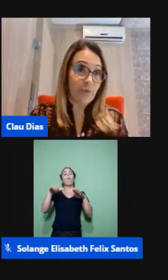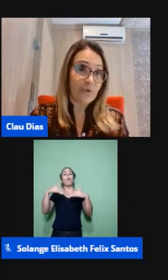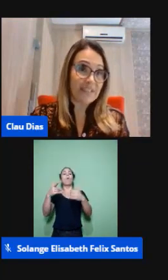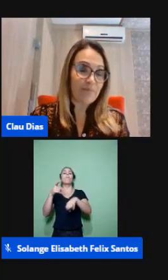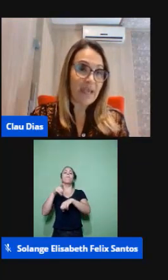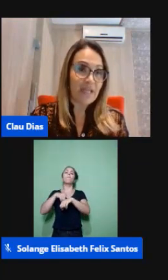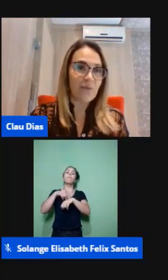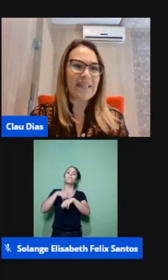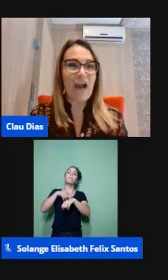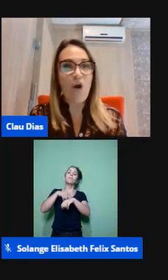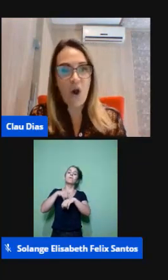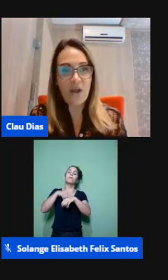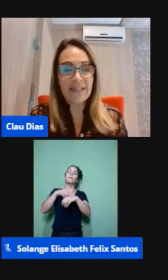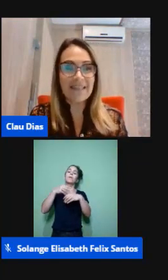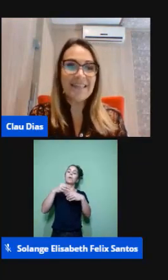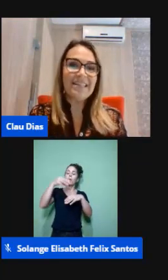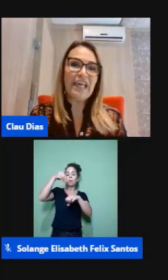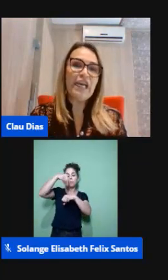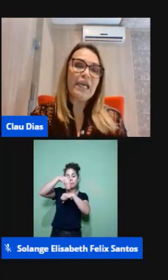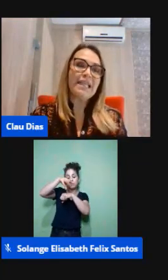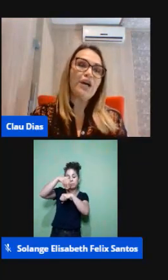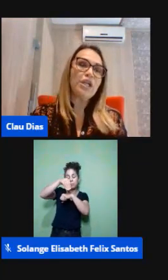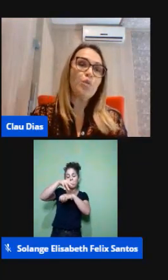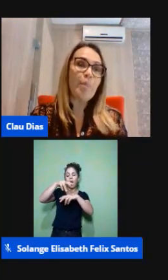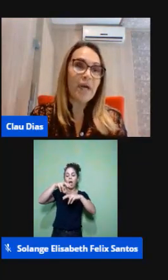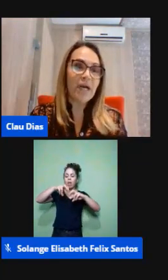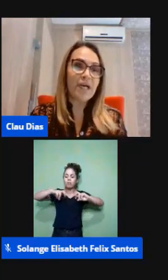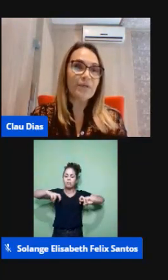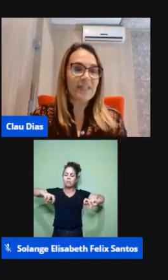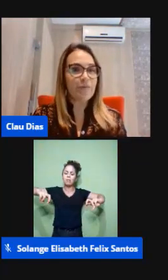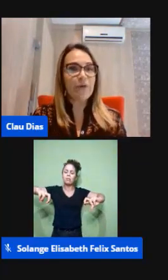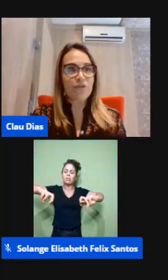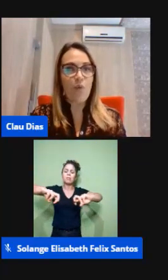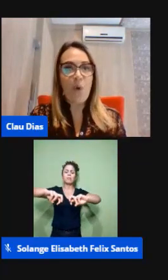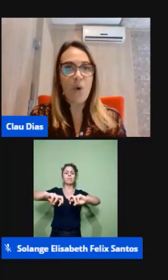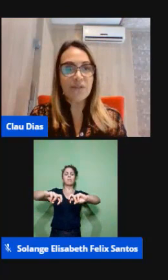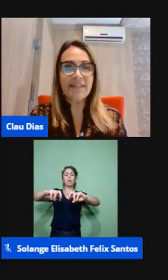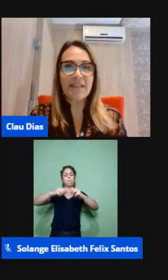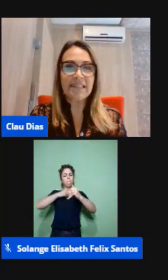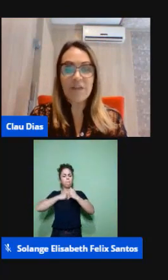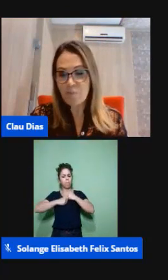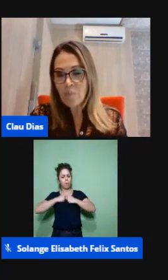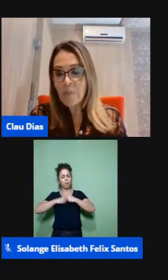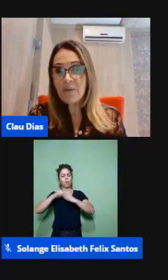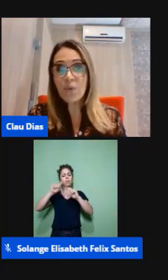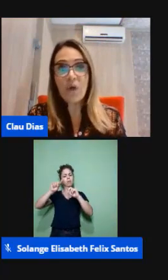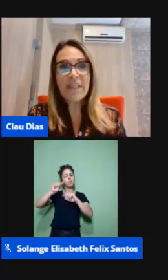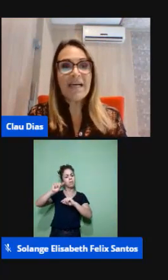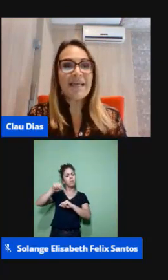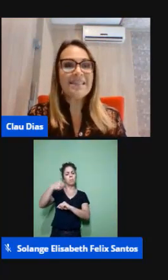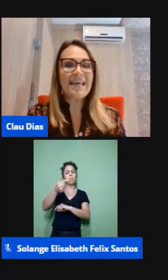gente distribuir conhecimento? É na roda, né? É na hora do banho, é depois do almoço. Então, assim,